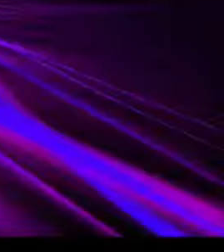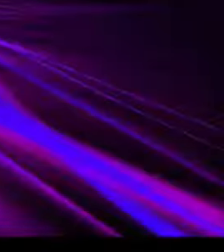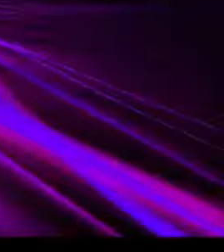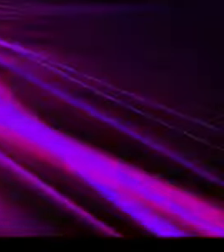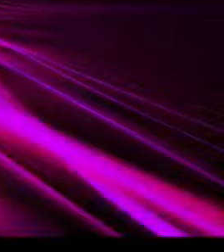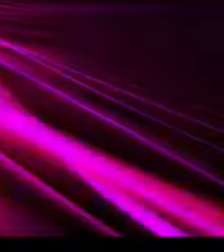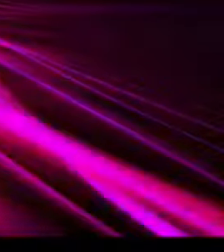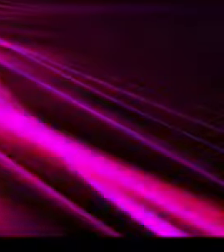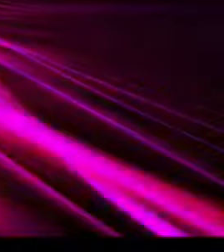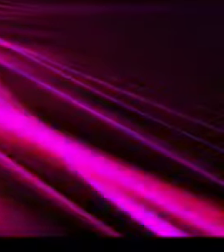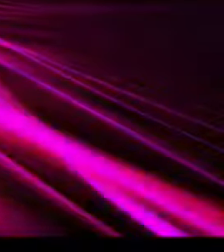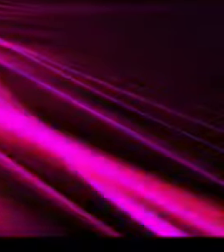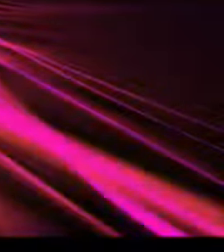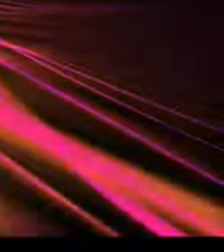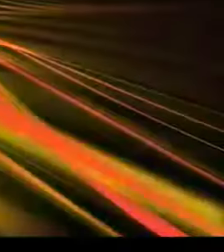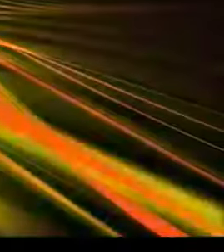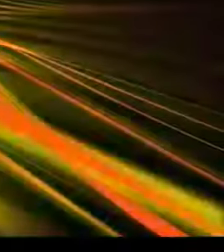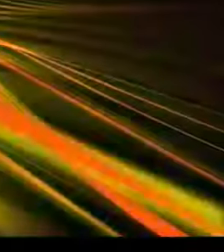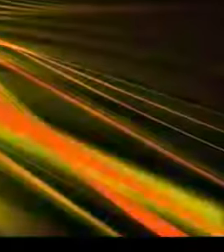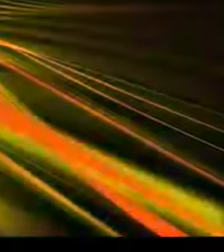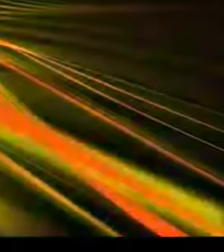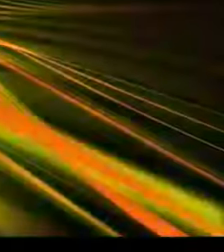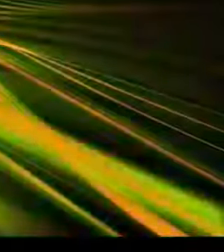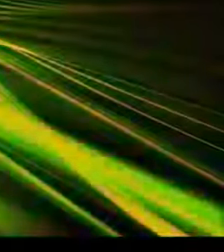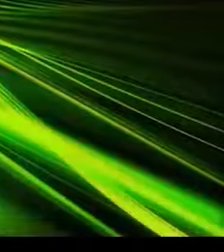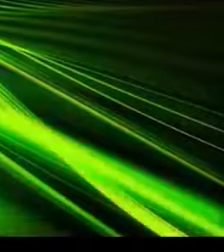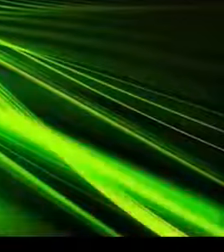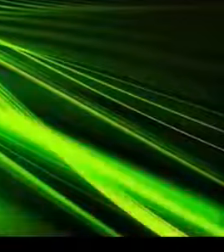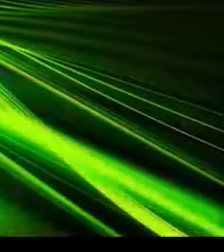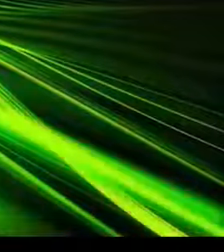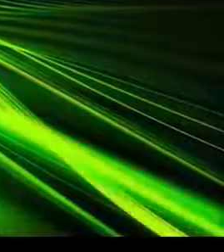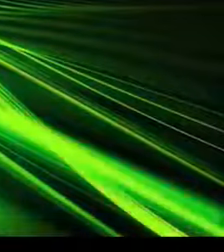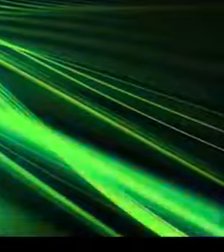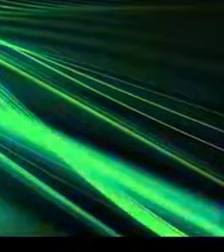ninguém pode fechar. Tendo pouca força,